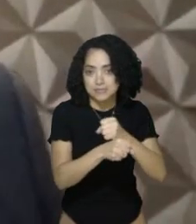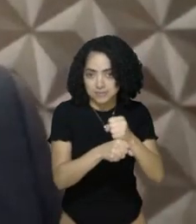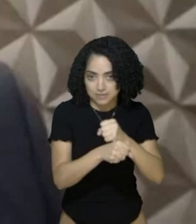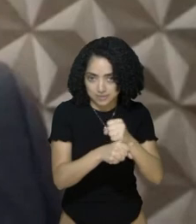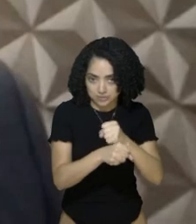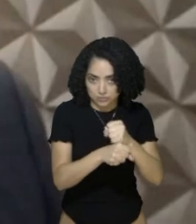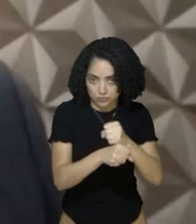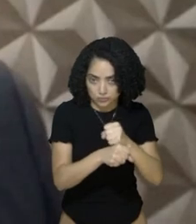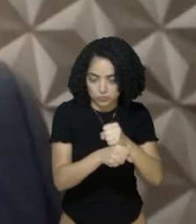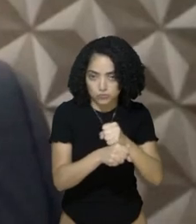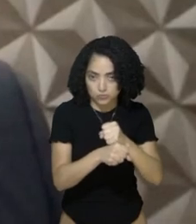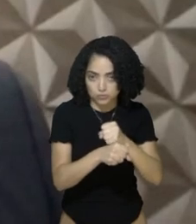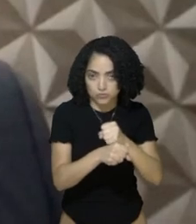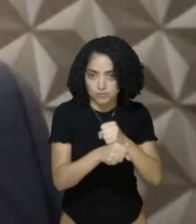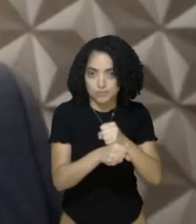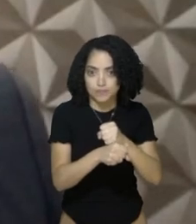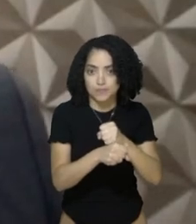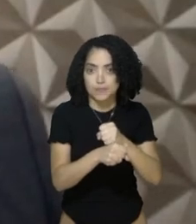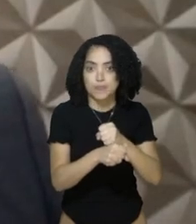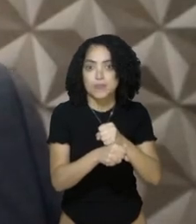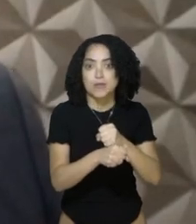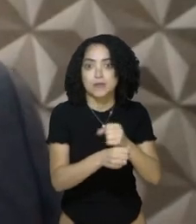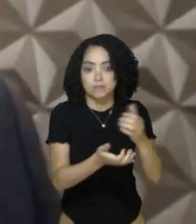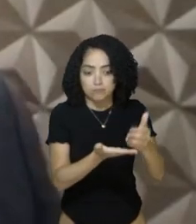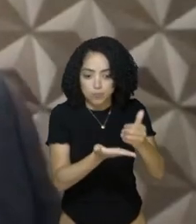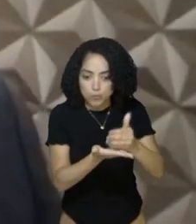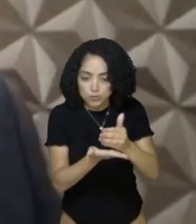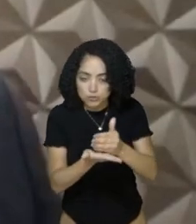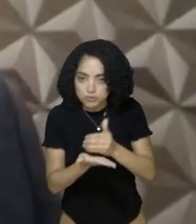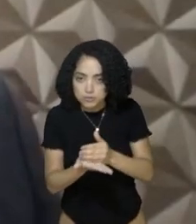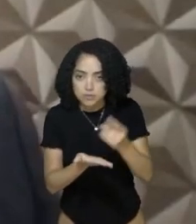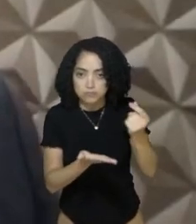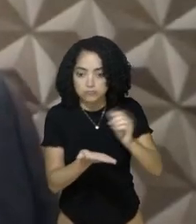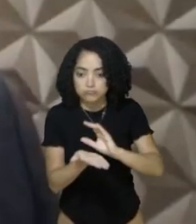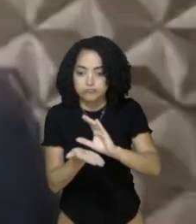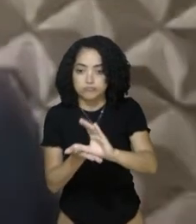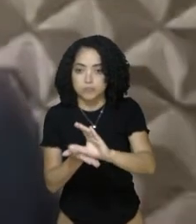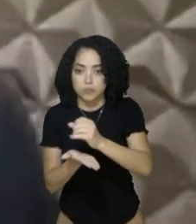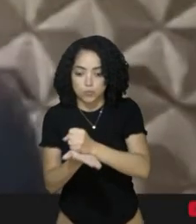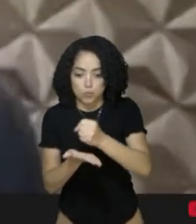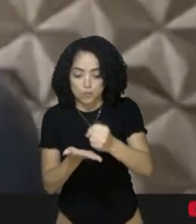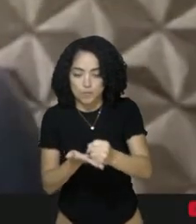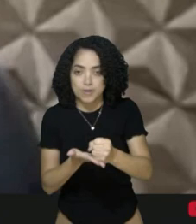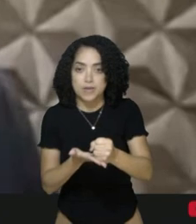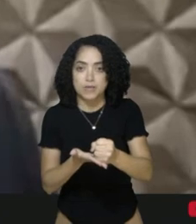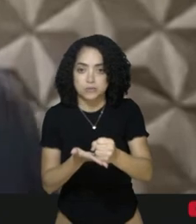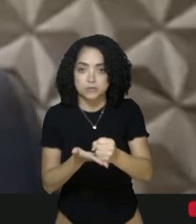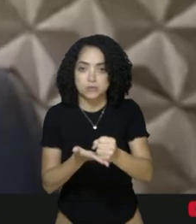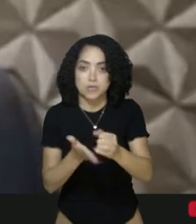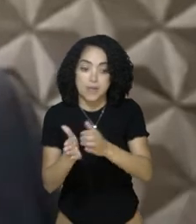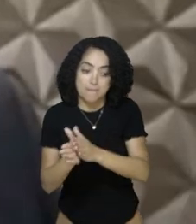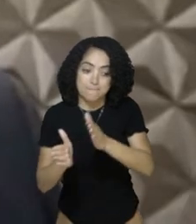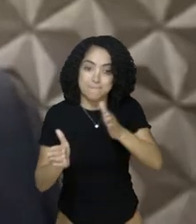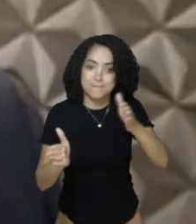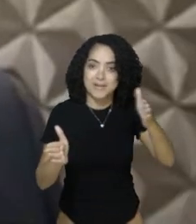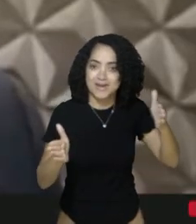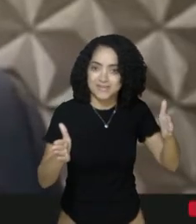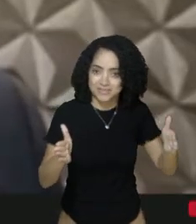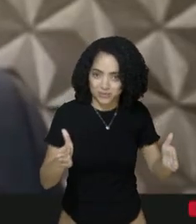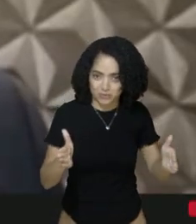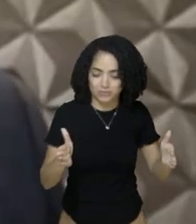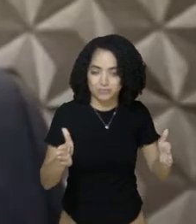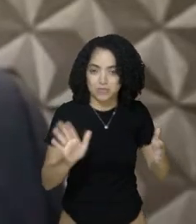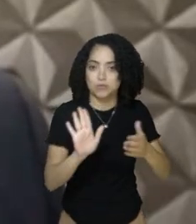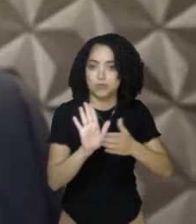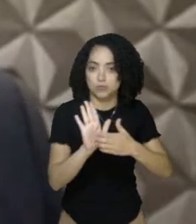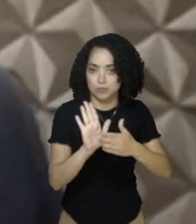para amortizar os seus investimentos com um prazo de contrato maior que os 10 anos, assim como proposto